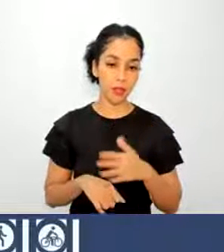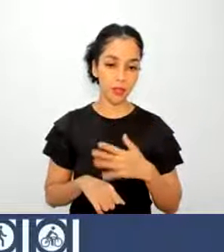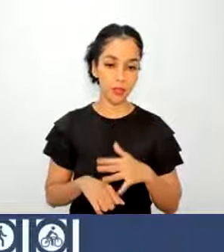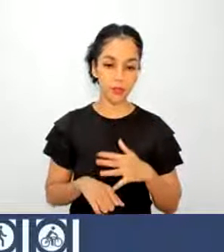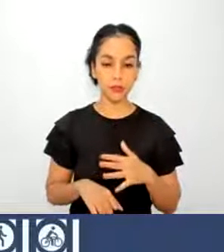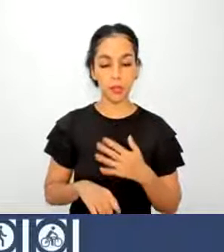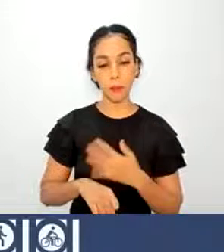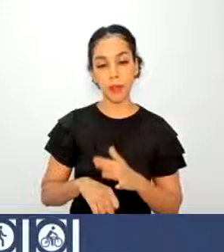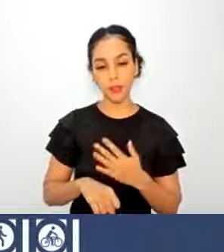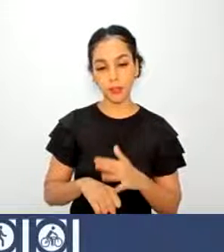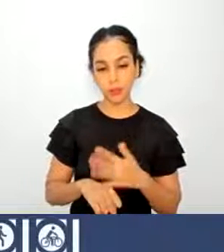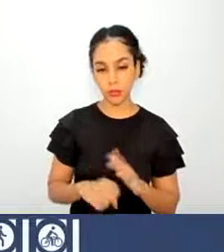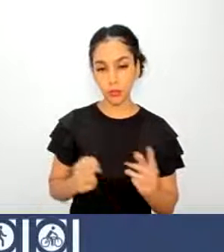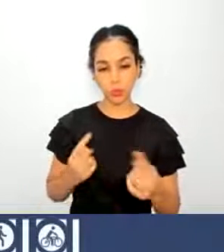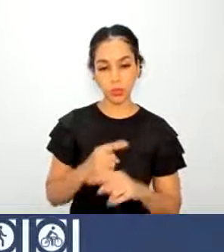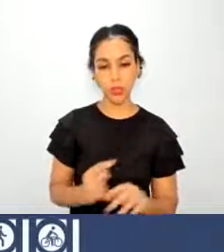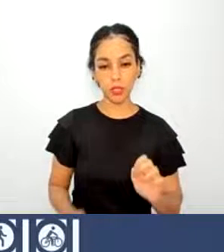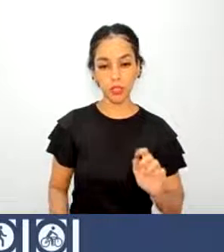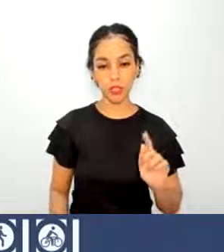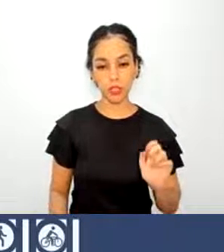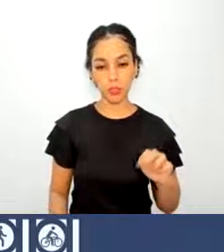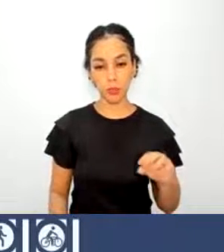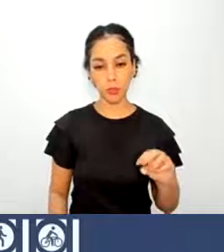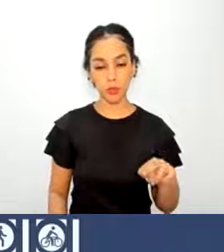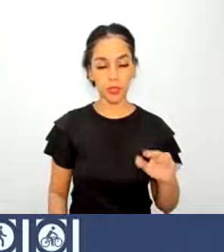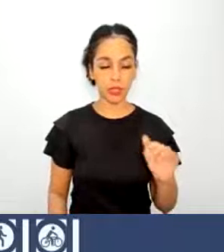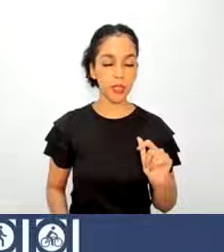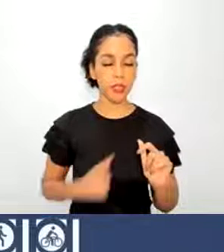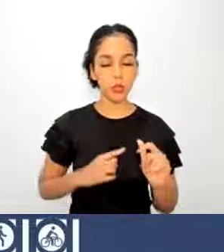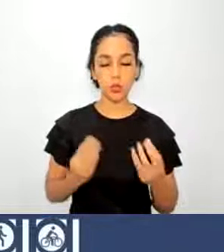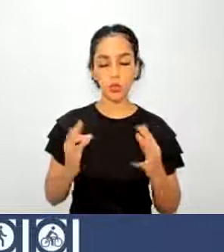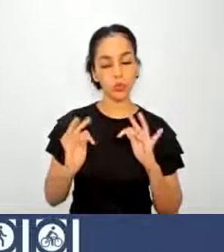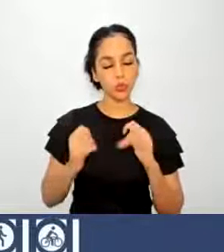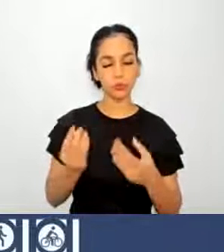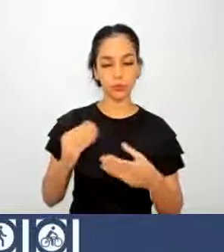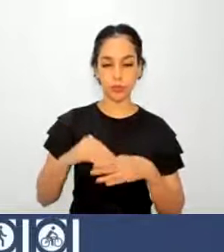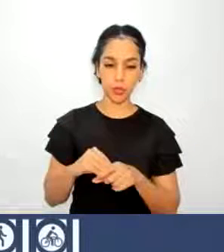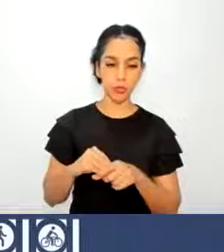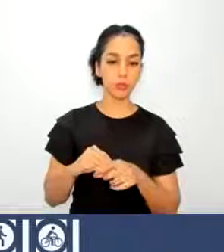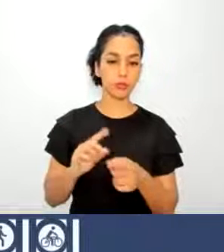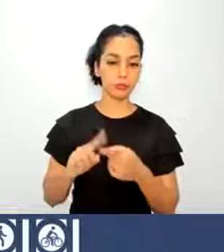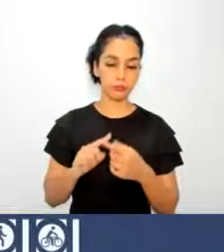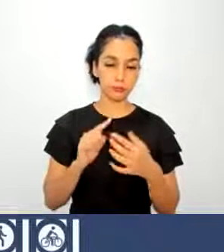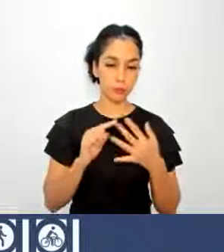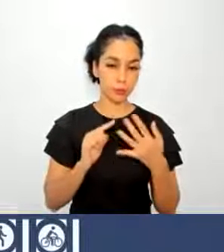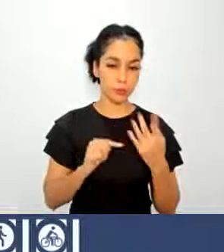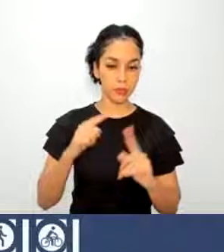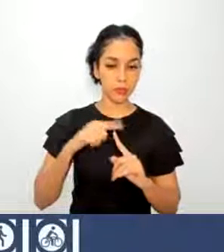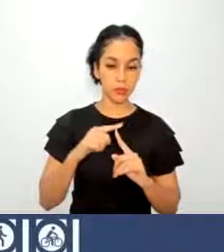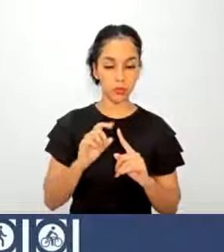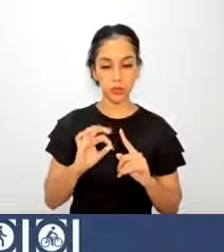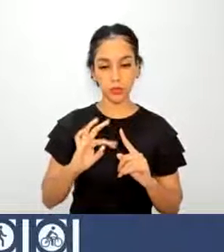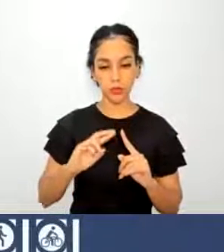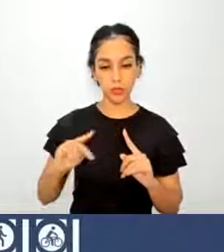gosto desse termo também. Está tudo ali dentro: urbanismo tático, acupuntura urbana, urbanismo de guerrilha, cidade